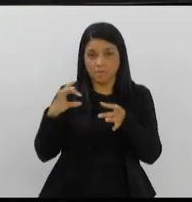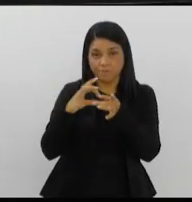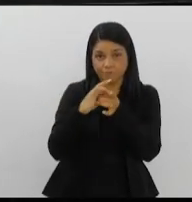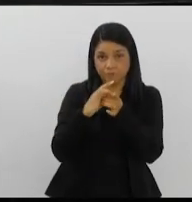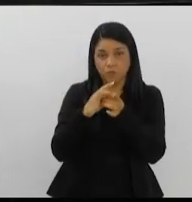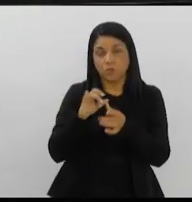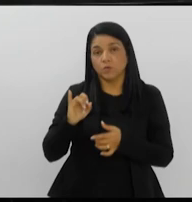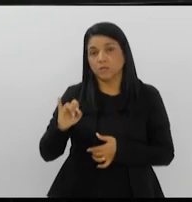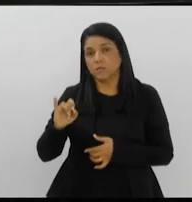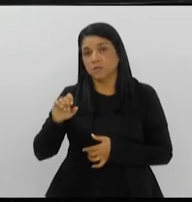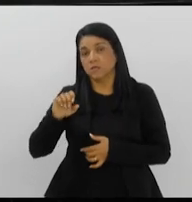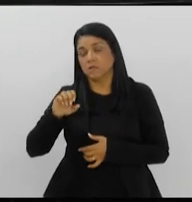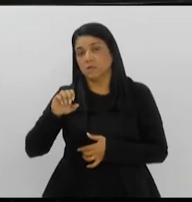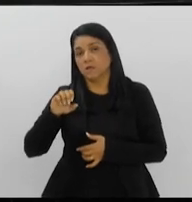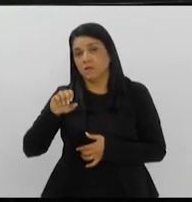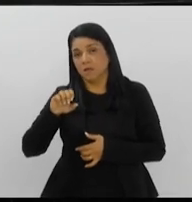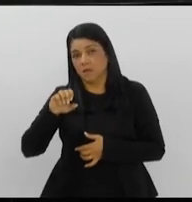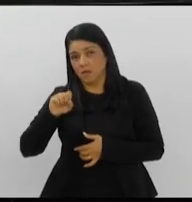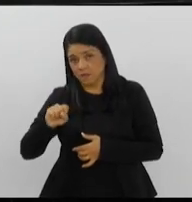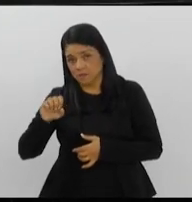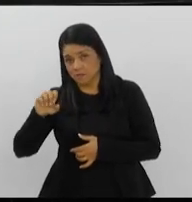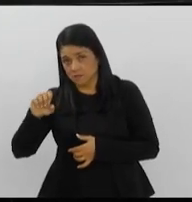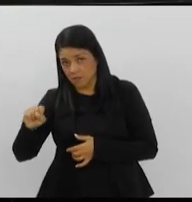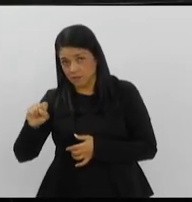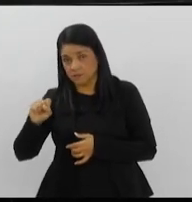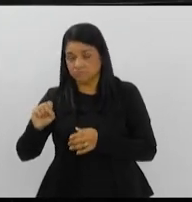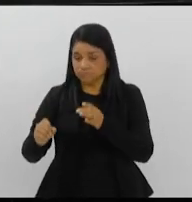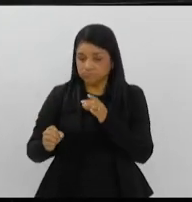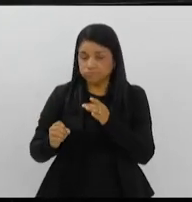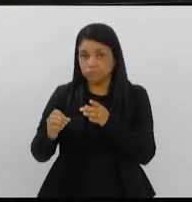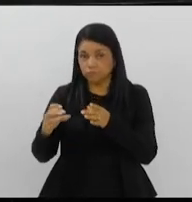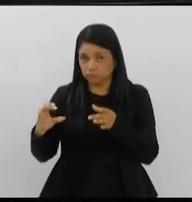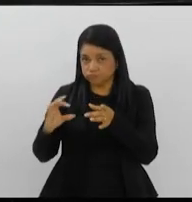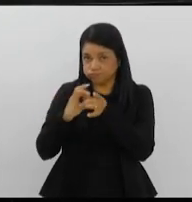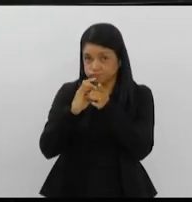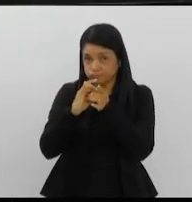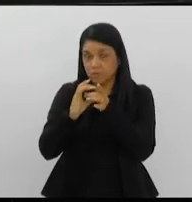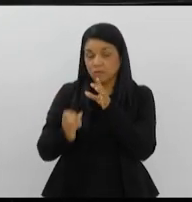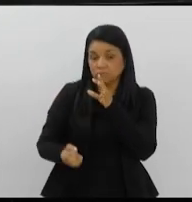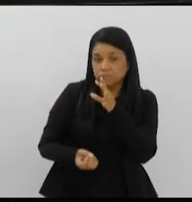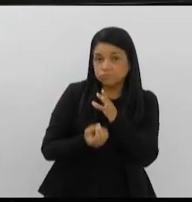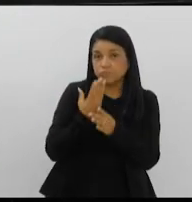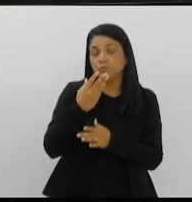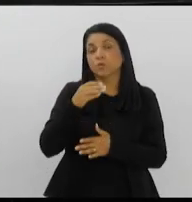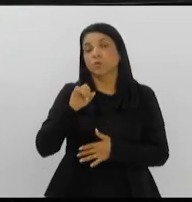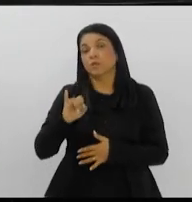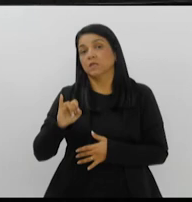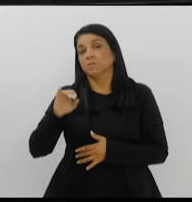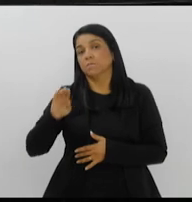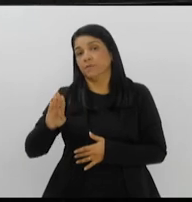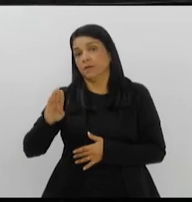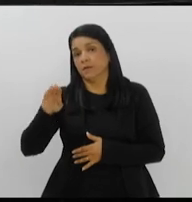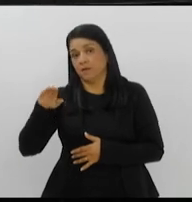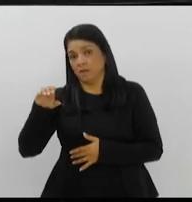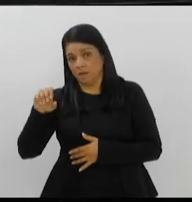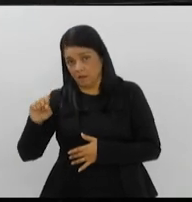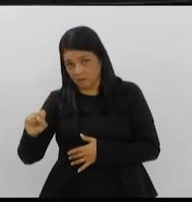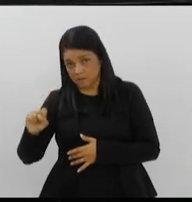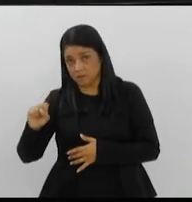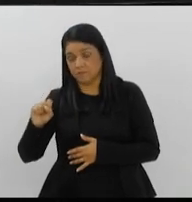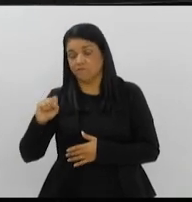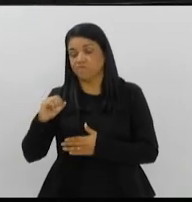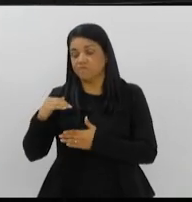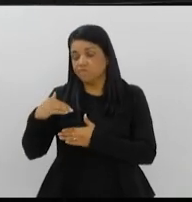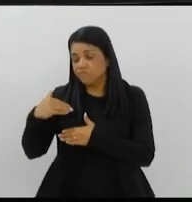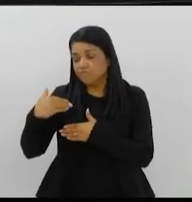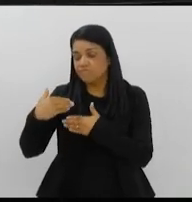ISS, criando o IBS. E isso vai acontecendo